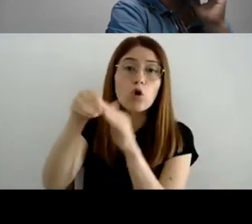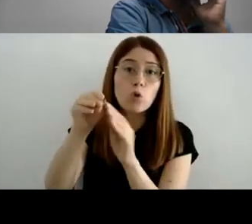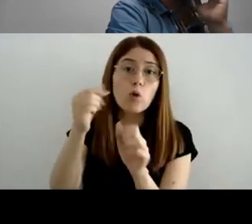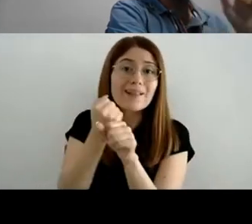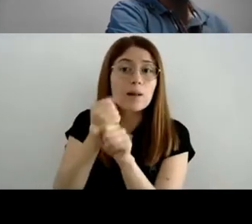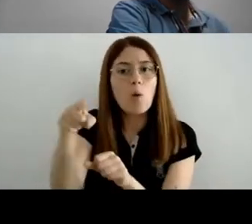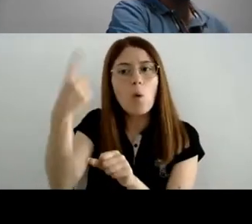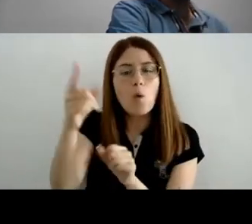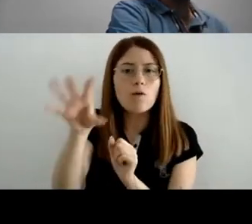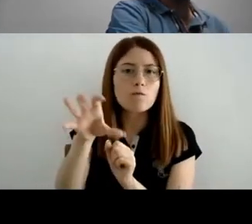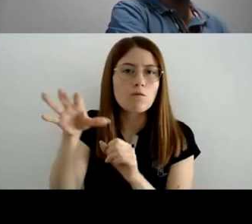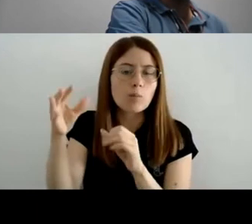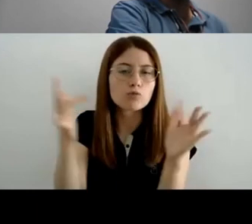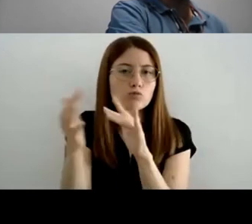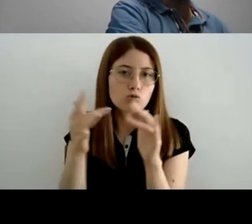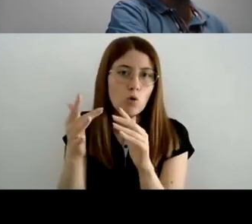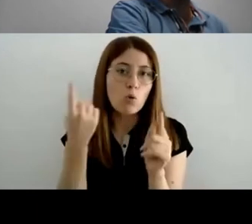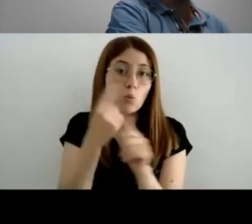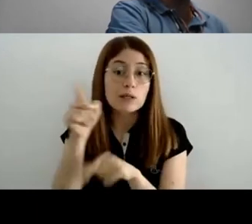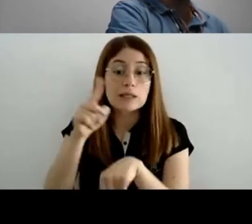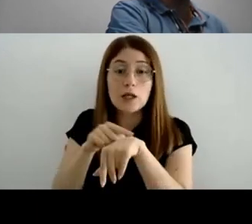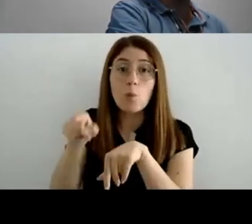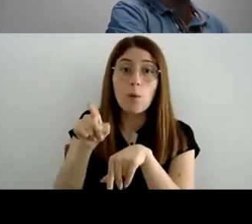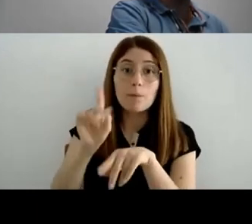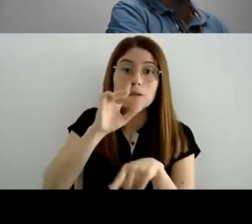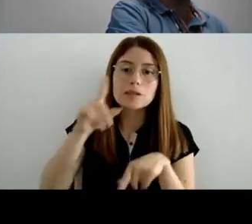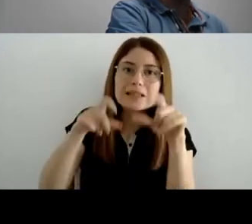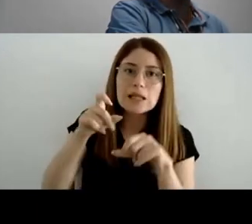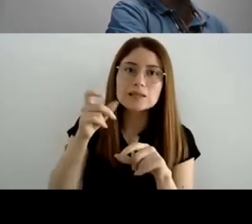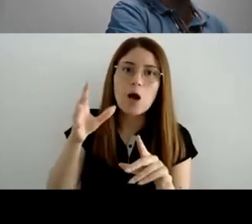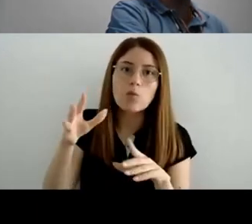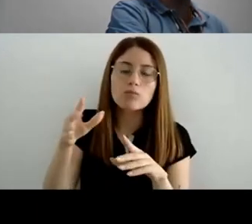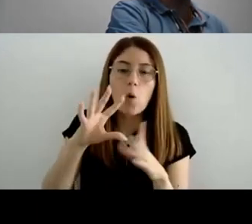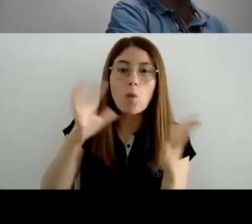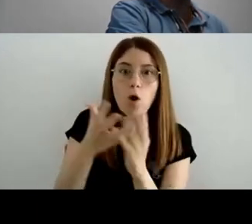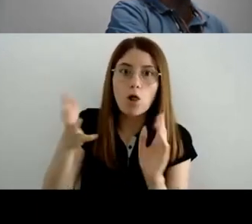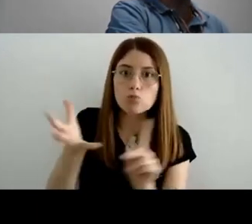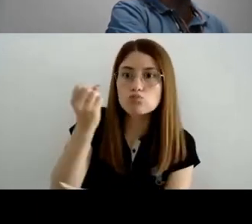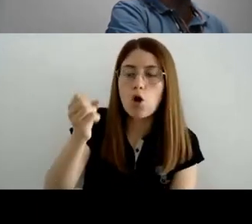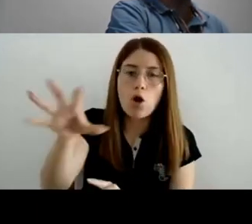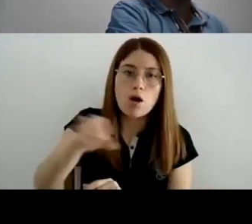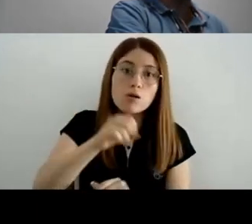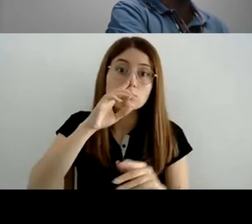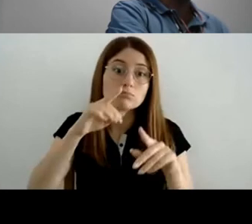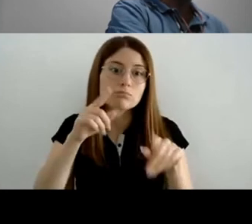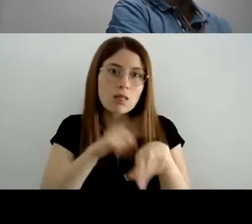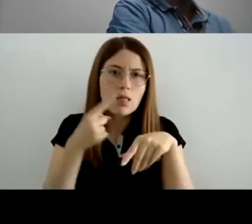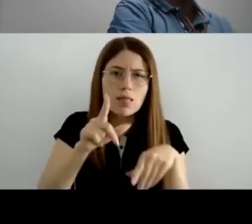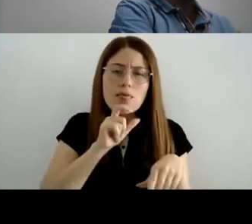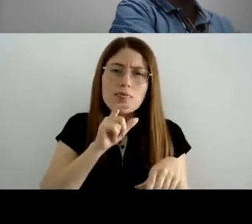fases do jogo, porque naquele momento, quando a seleção ganha a bola, quando tem espaço e o Cristiano consegue colocar toda a